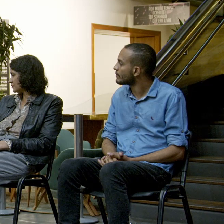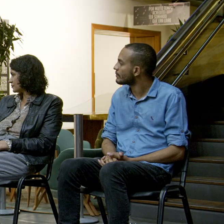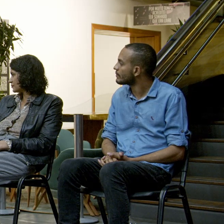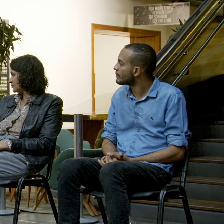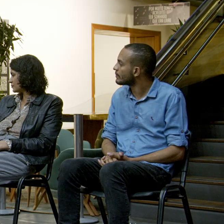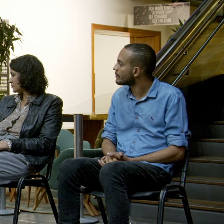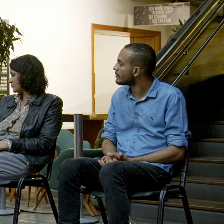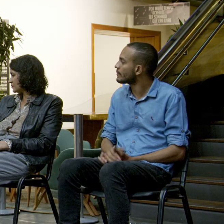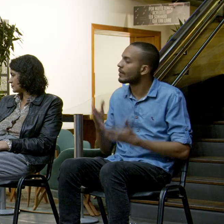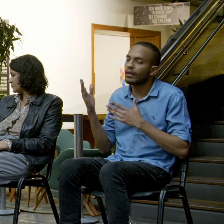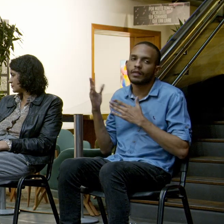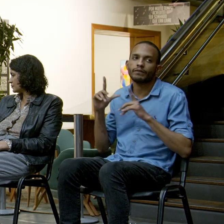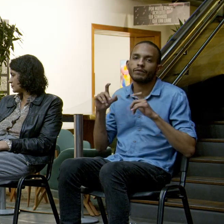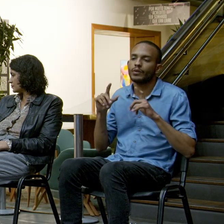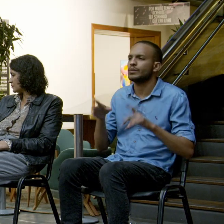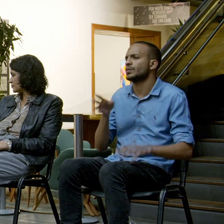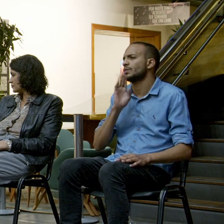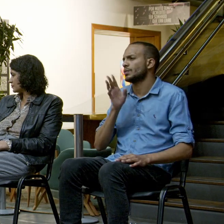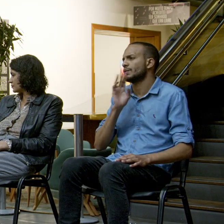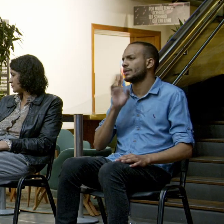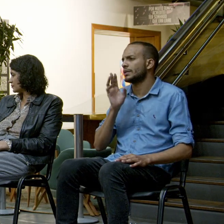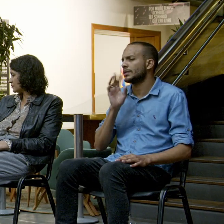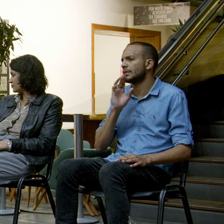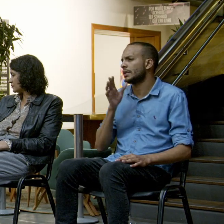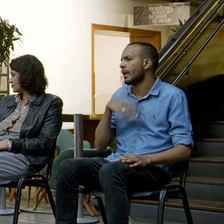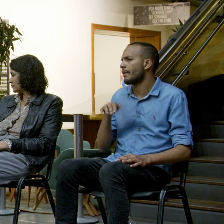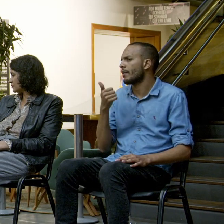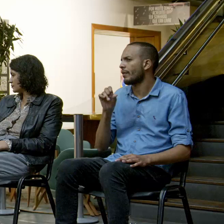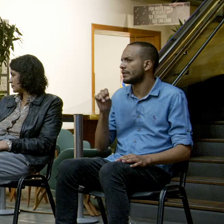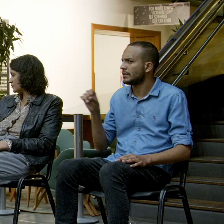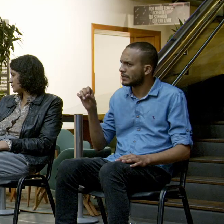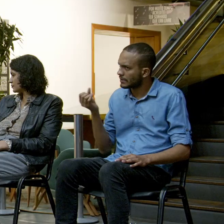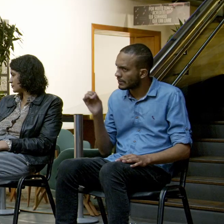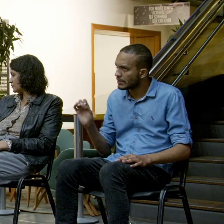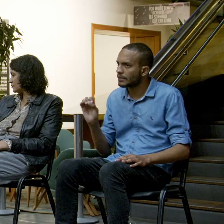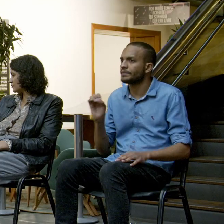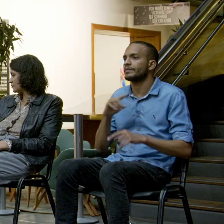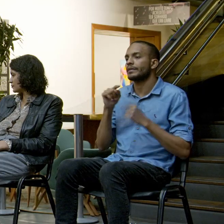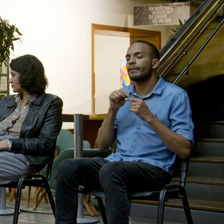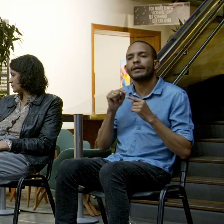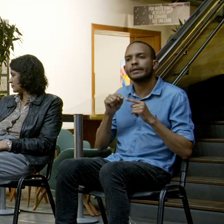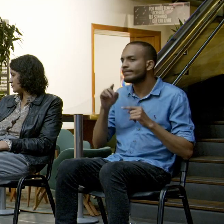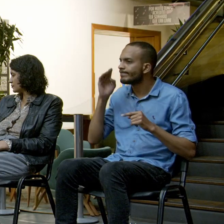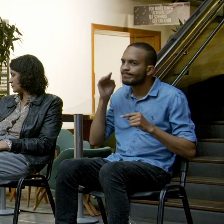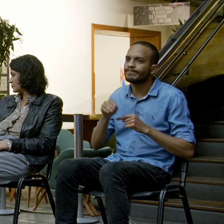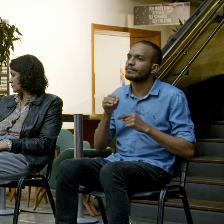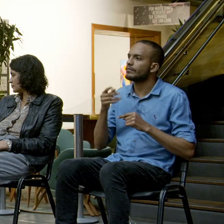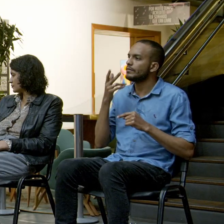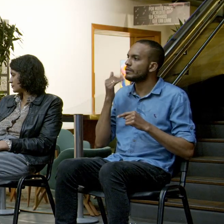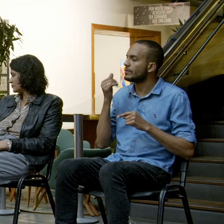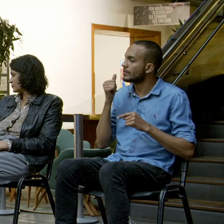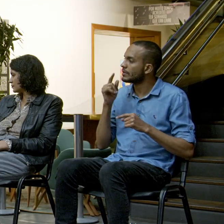Bom, essa é uma gravura, não é, bastante conhecida da artista dos anos 60, que trata diretamente do alimento. Não